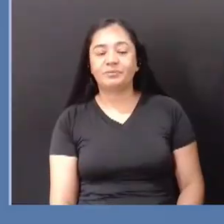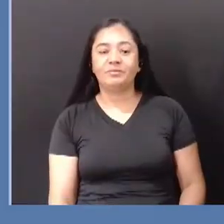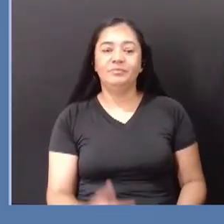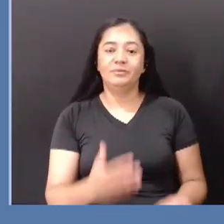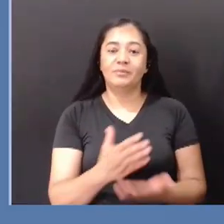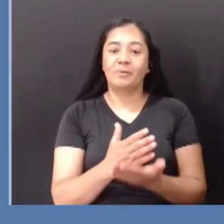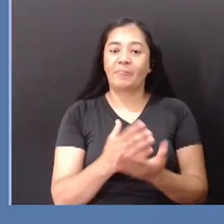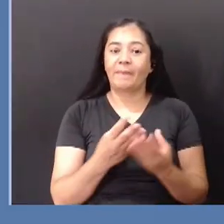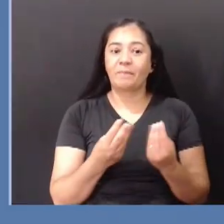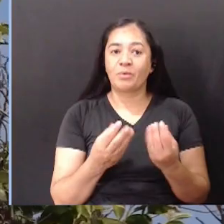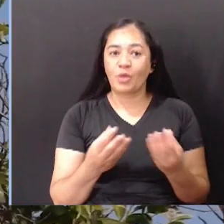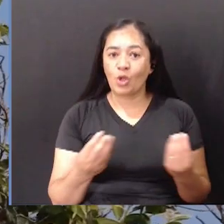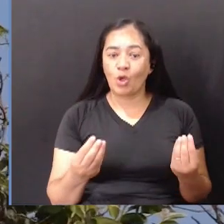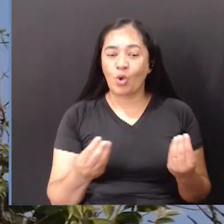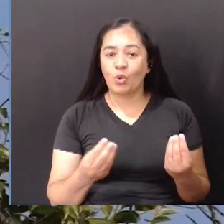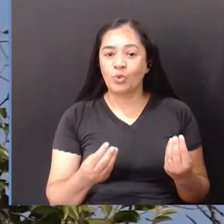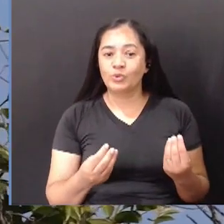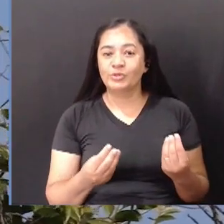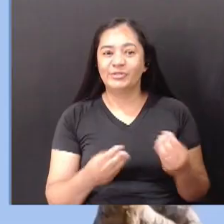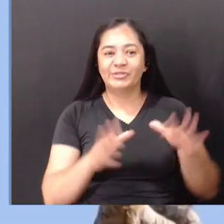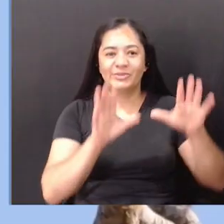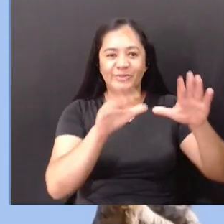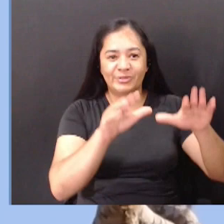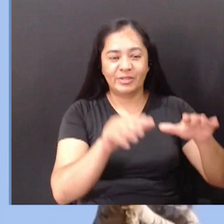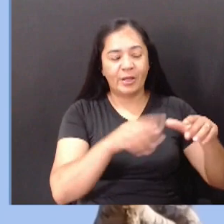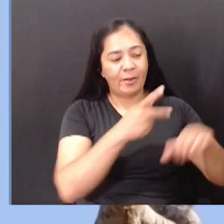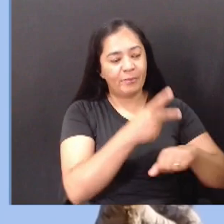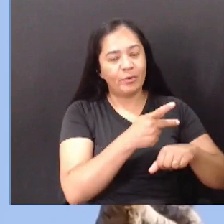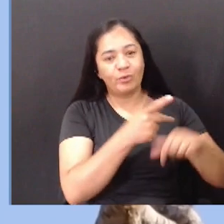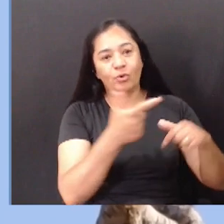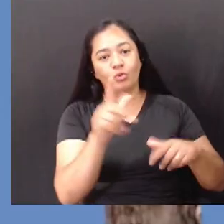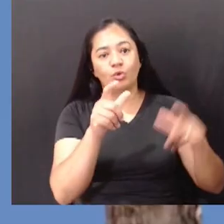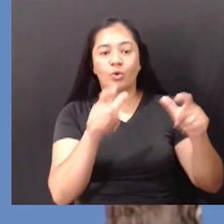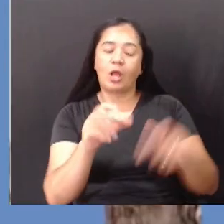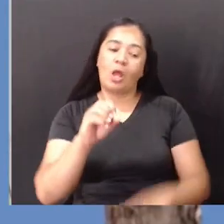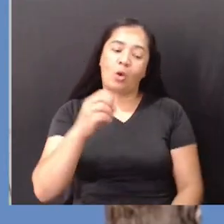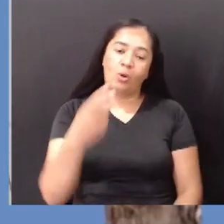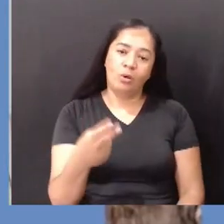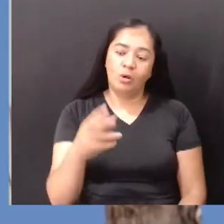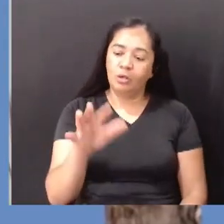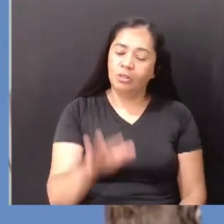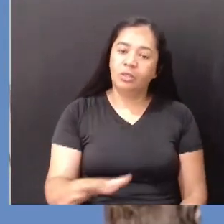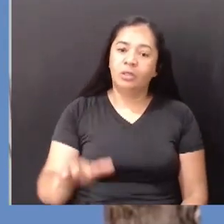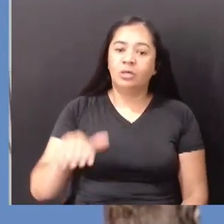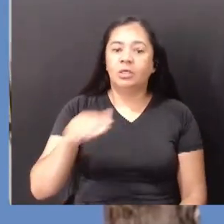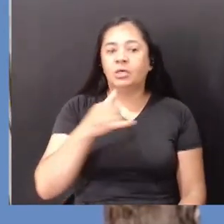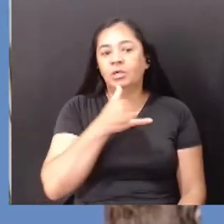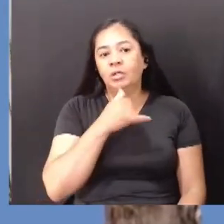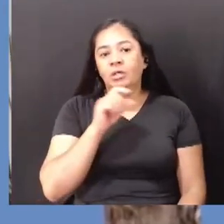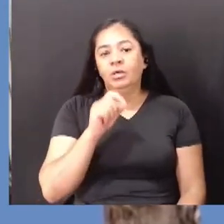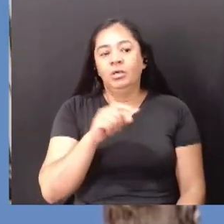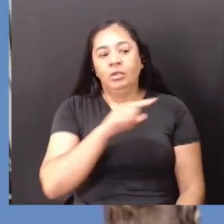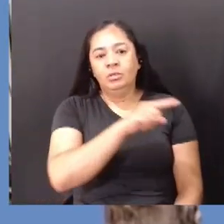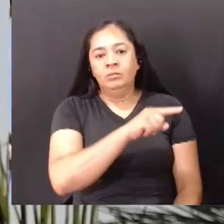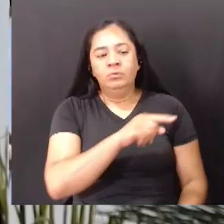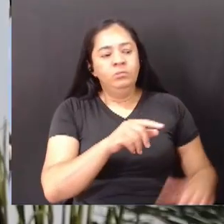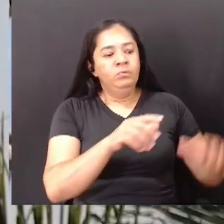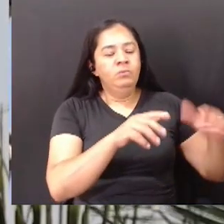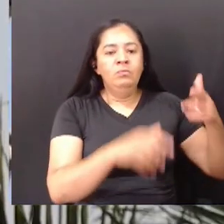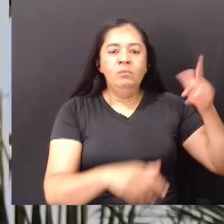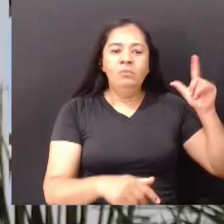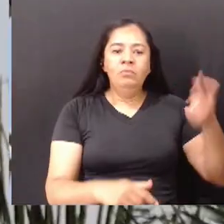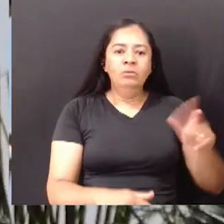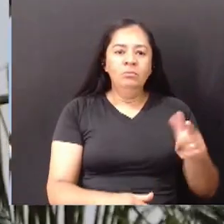estavam está com bastante ocupante, então ele precisou procurar um novo lugar, ou um cenário mais triste que é aonde